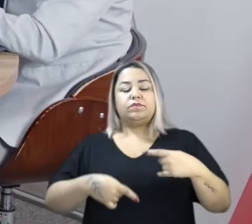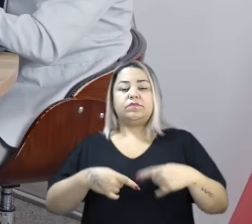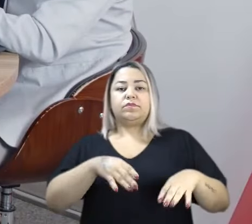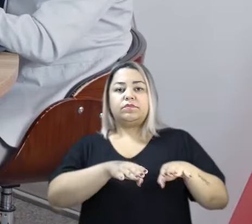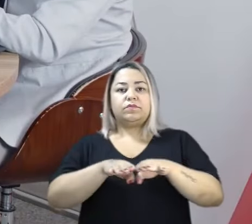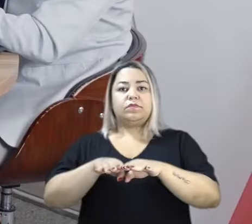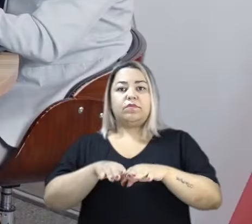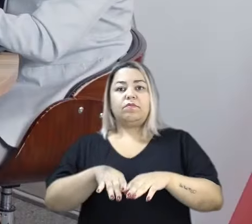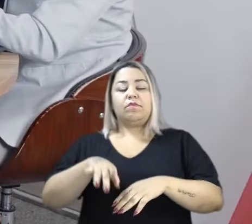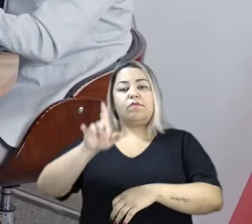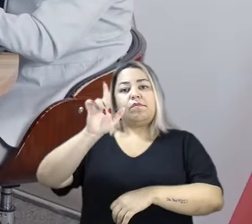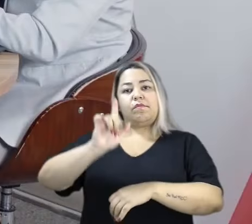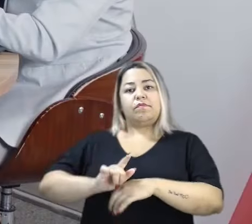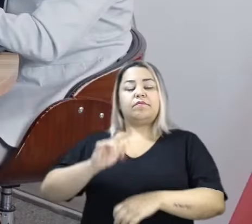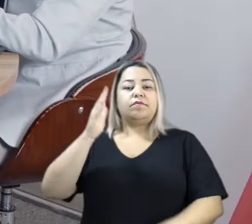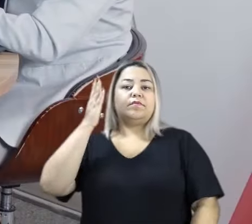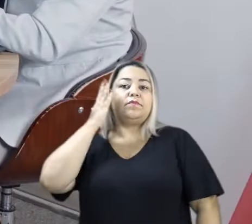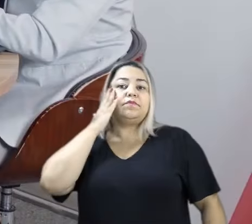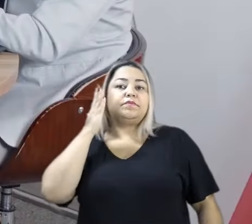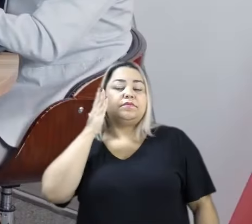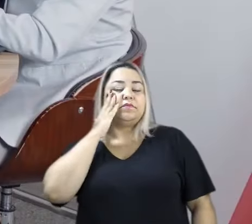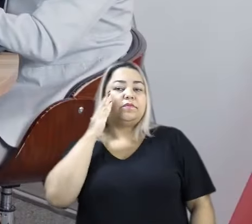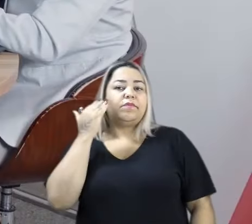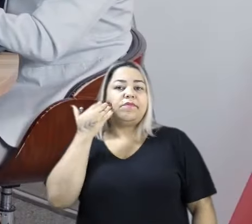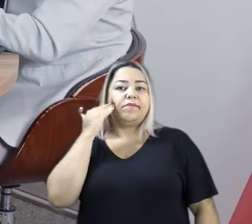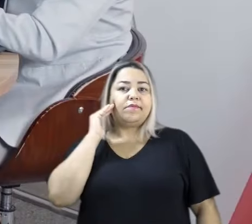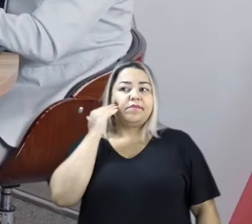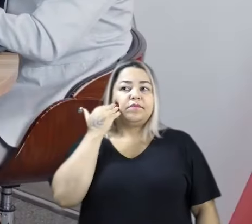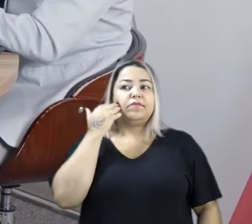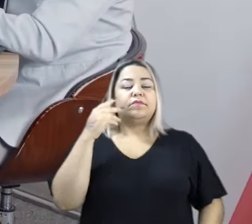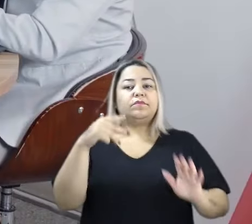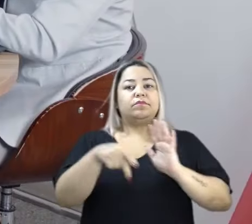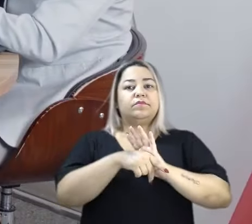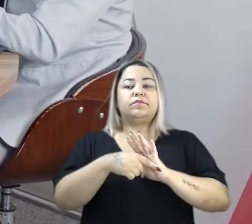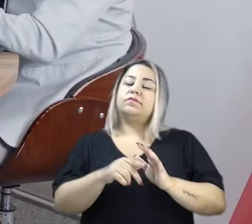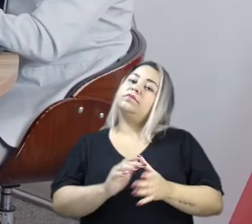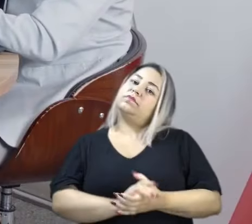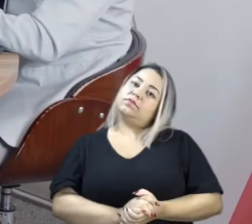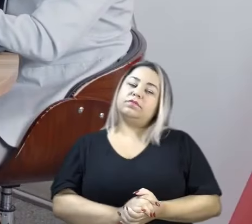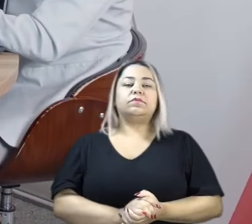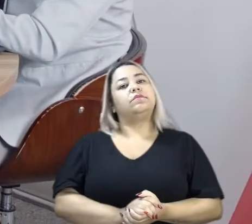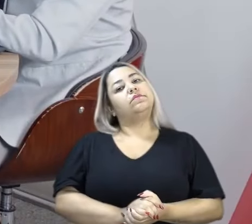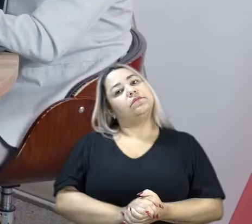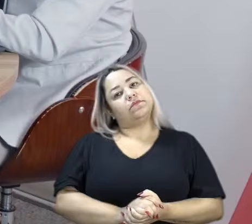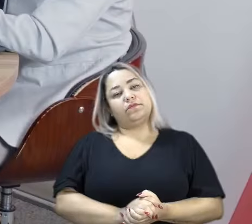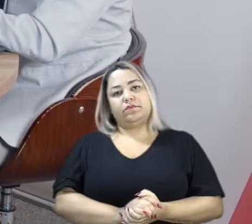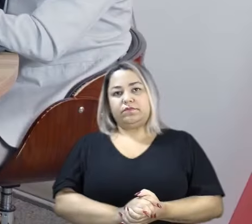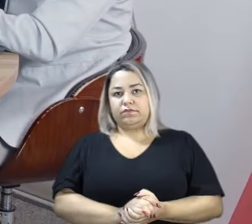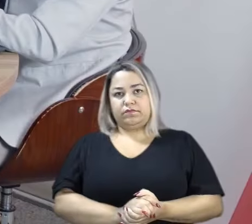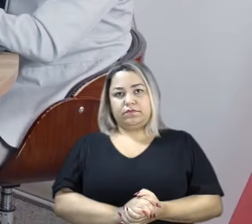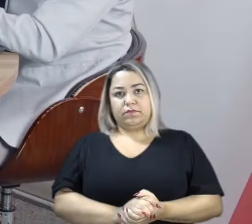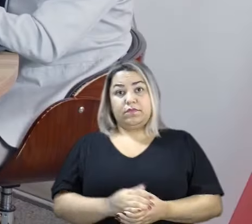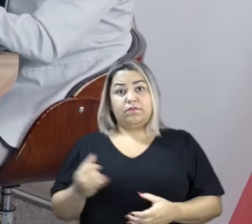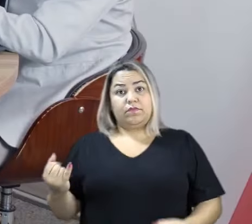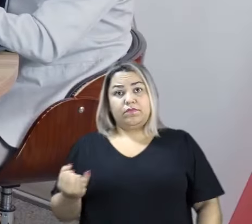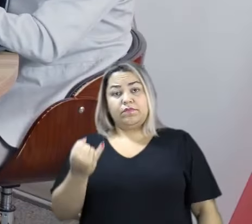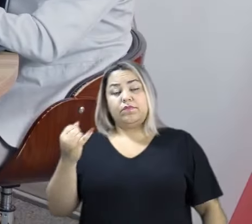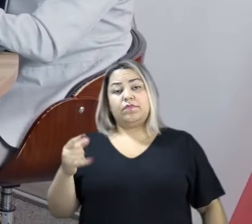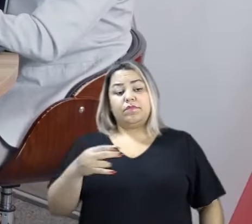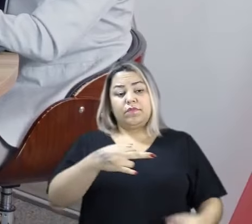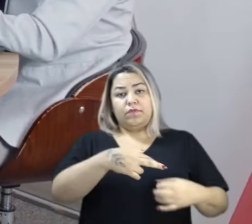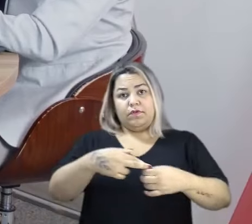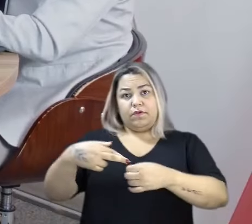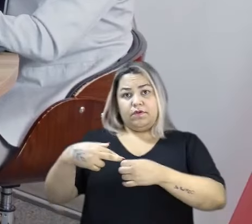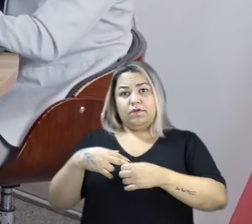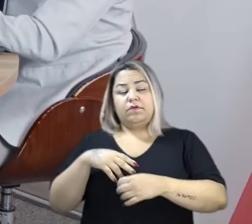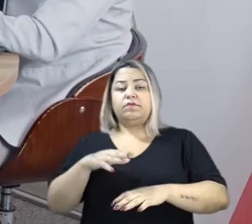gestores municipais para saber, para entender as demandas, né? Provavelmente vai ser priorizado determinadas regiões.